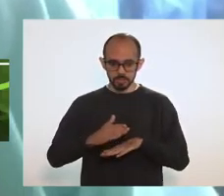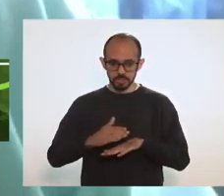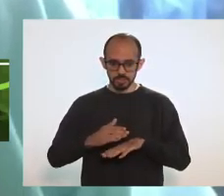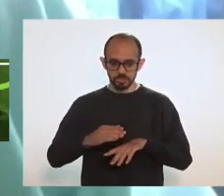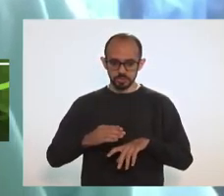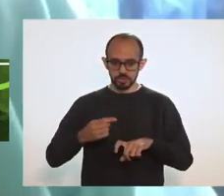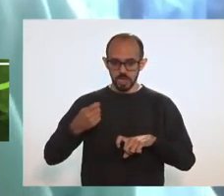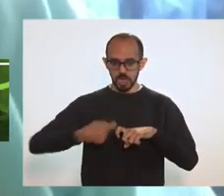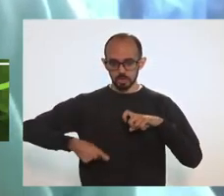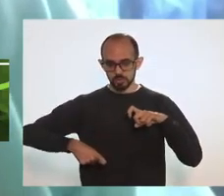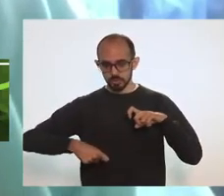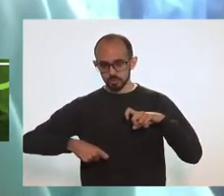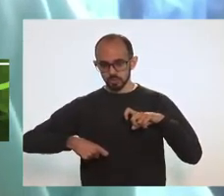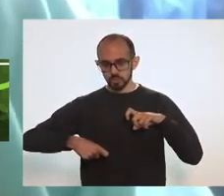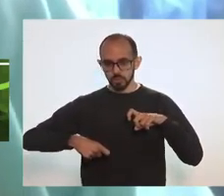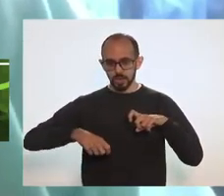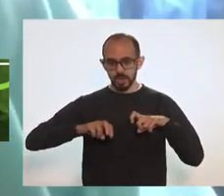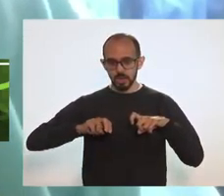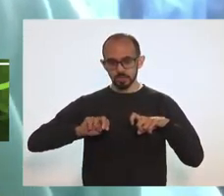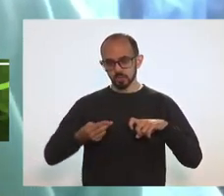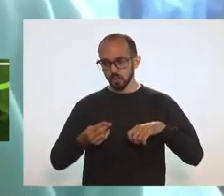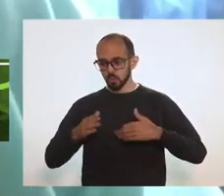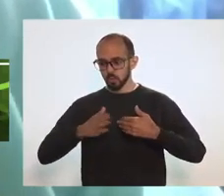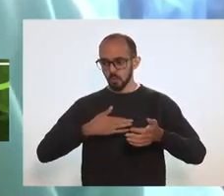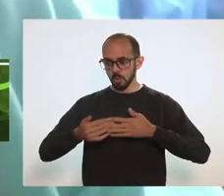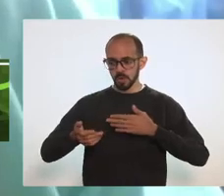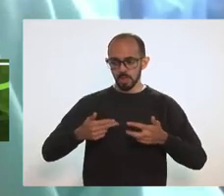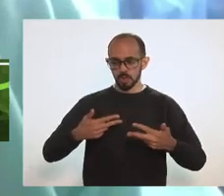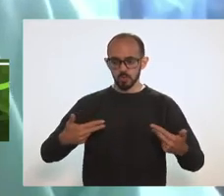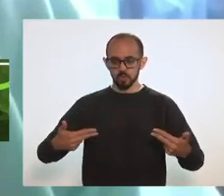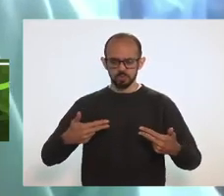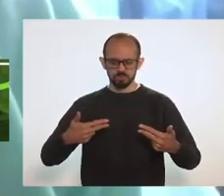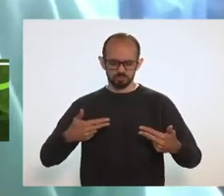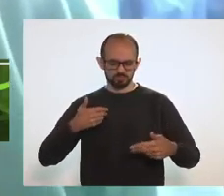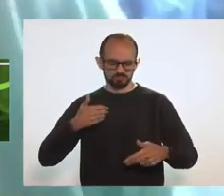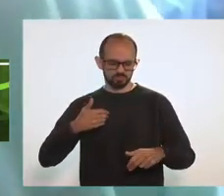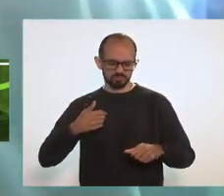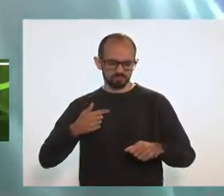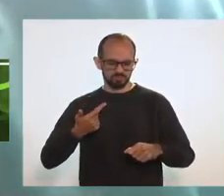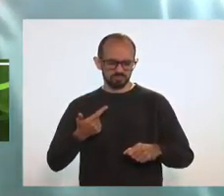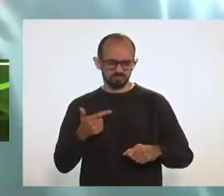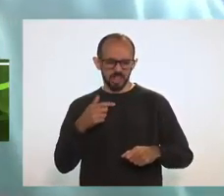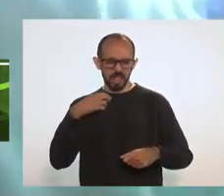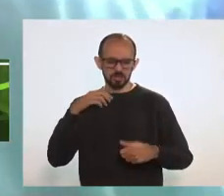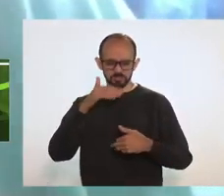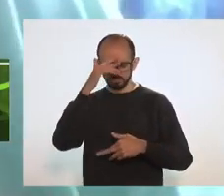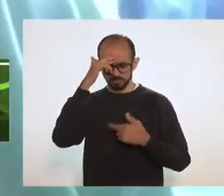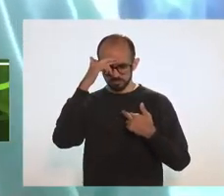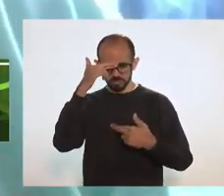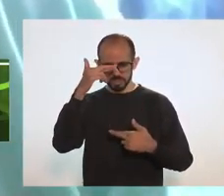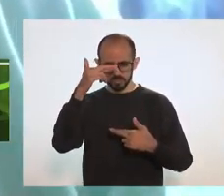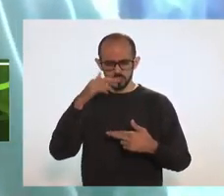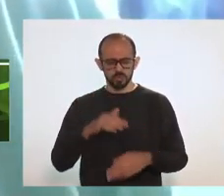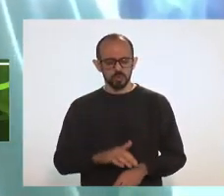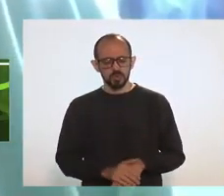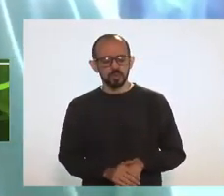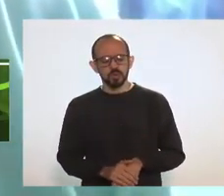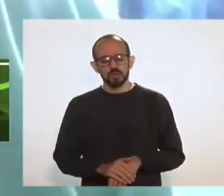ilustrações, fotos, informações que estimulem, mencionem, incentivam, façam alusão, ainda